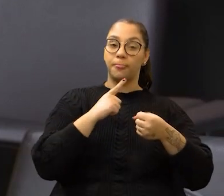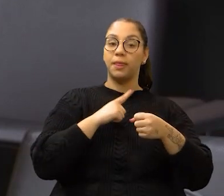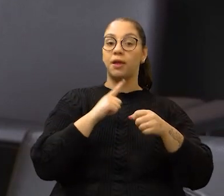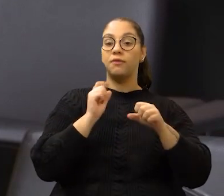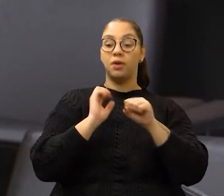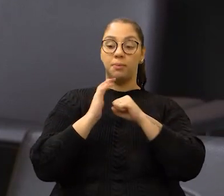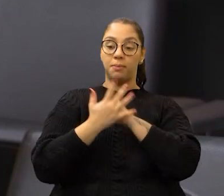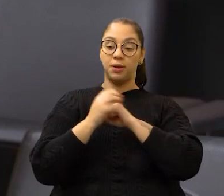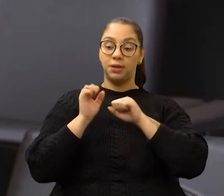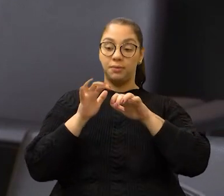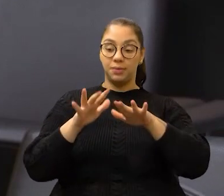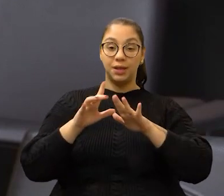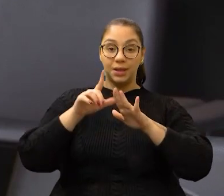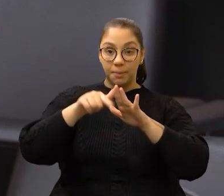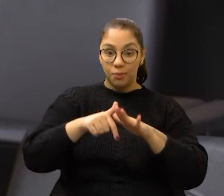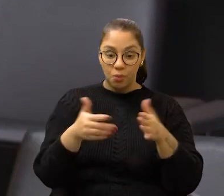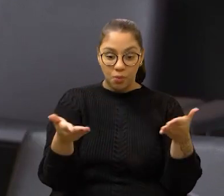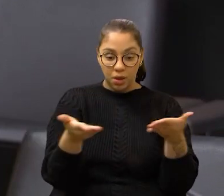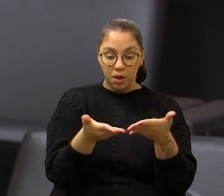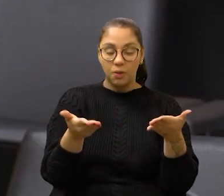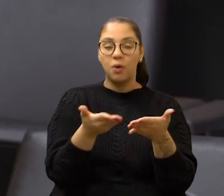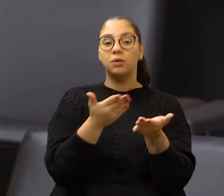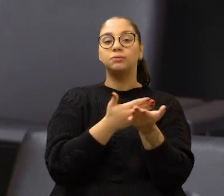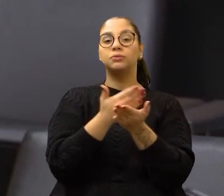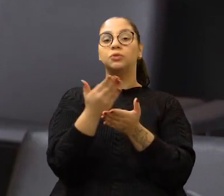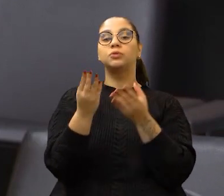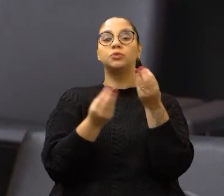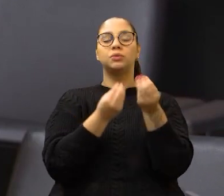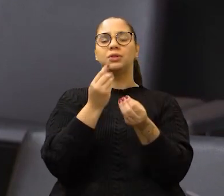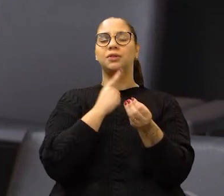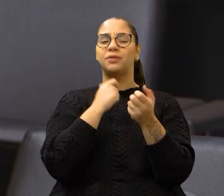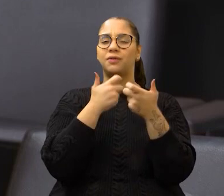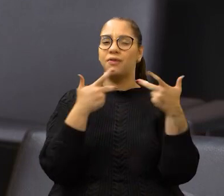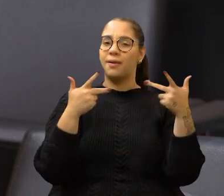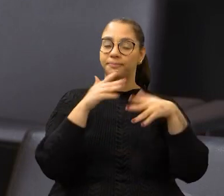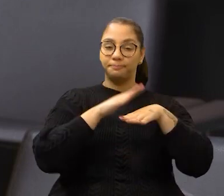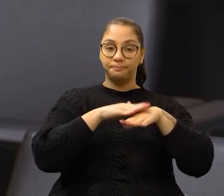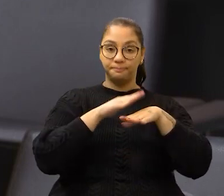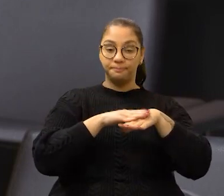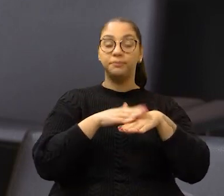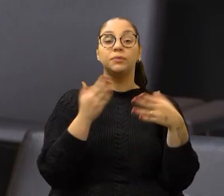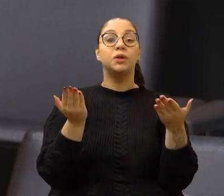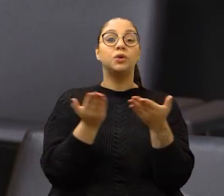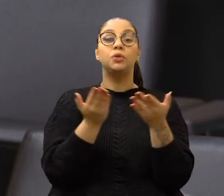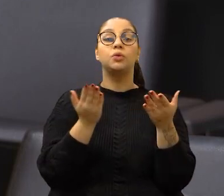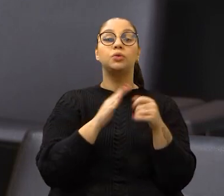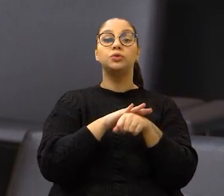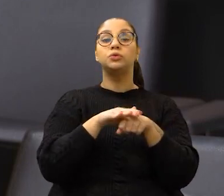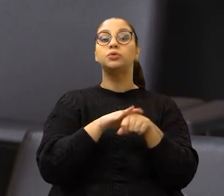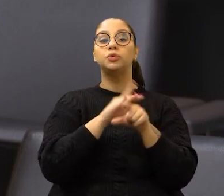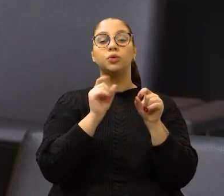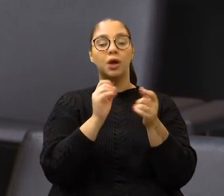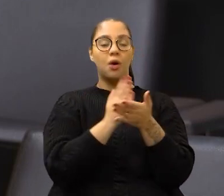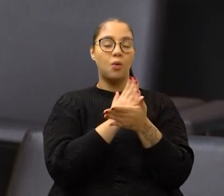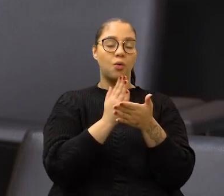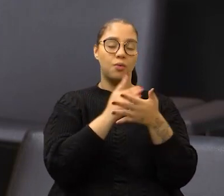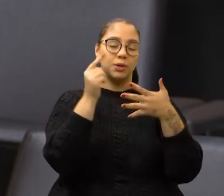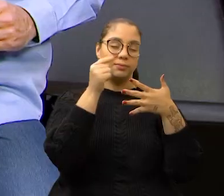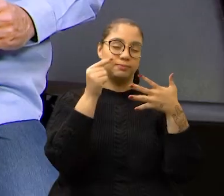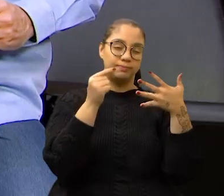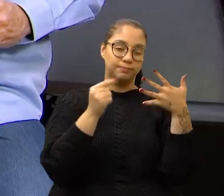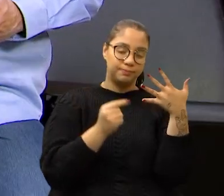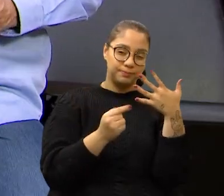pós-pandemia começou de uma maneira que nós podemos dizer assim, com uma série de ações, e hoje nós vamos falar sobre algumas